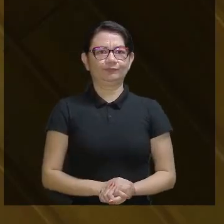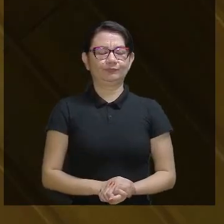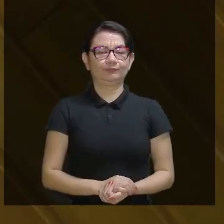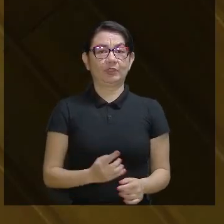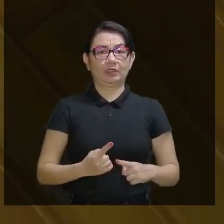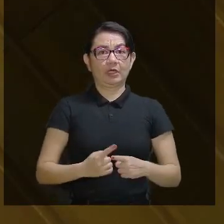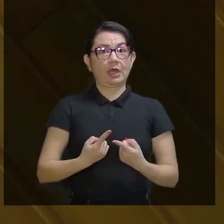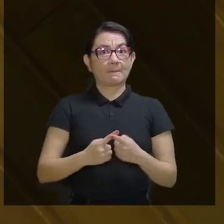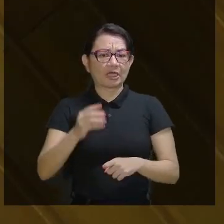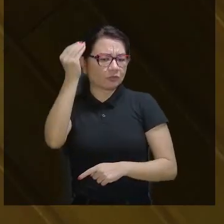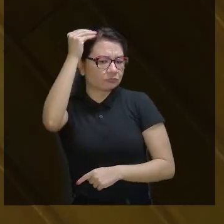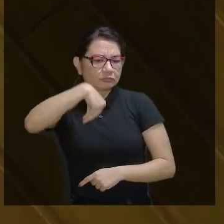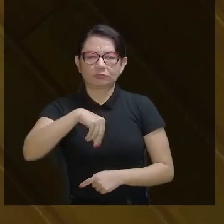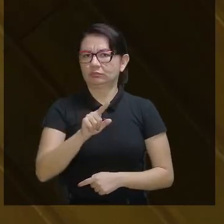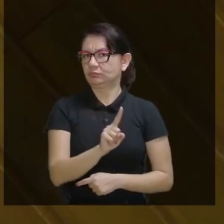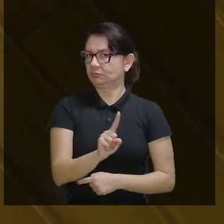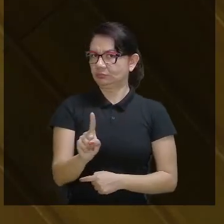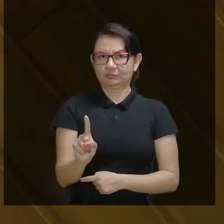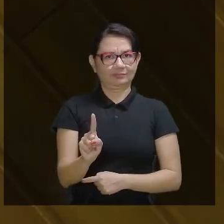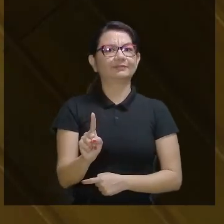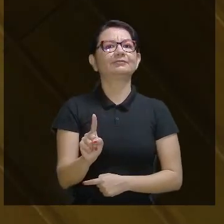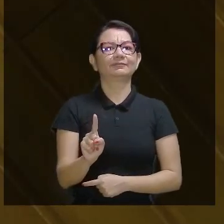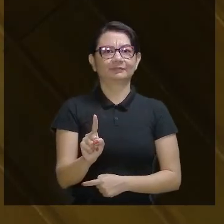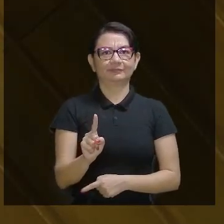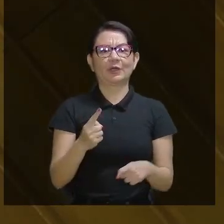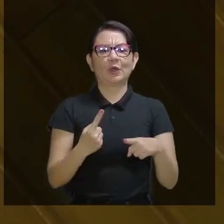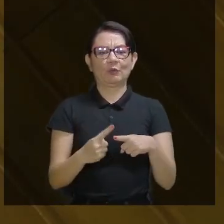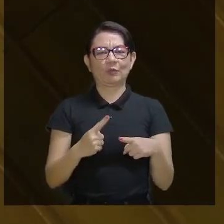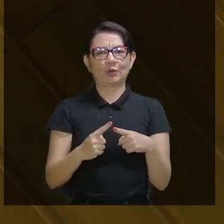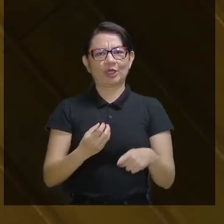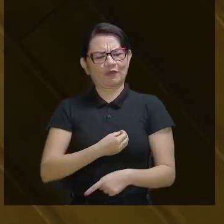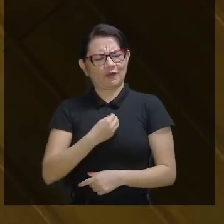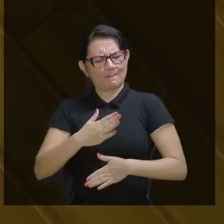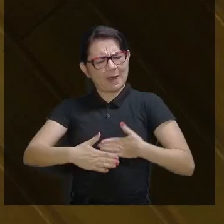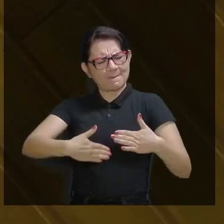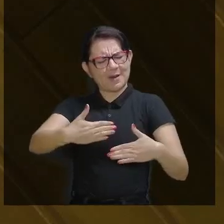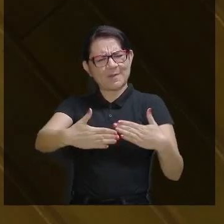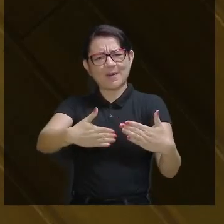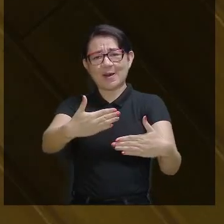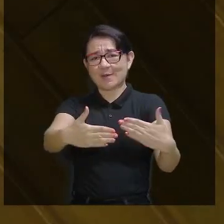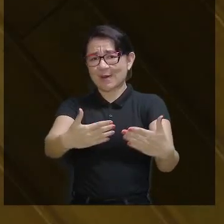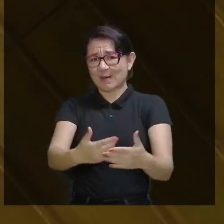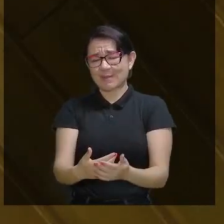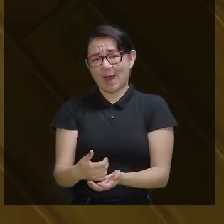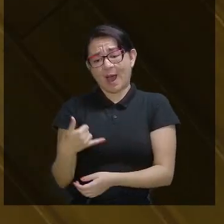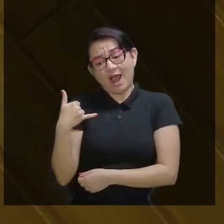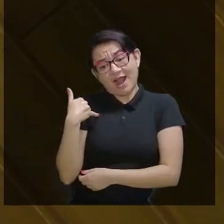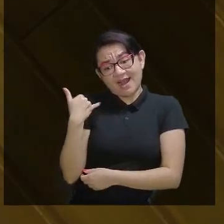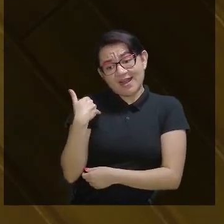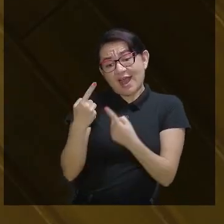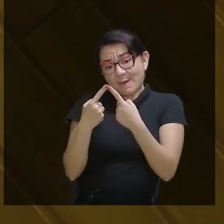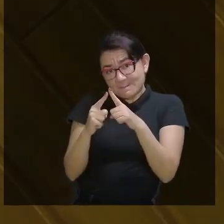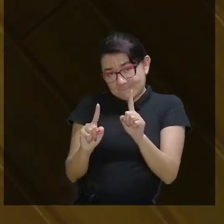Mas eu não desisto e eu sei que eu vou viver ainda, apesar da minha idade,